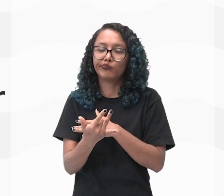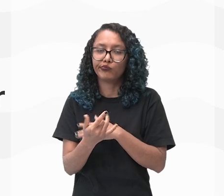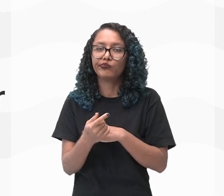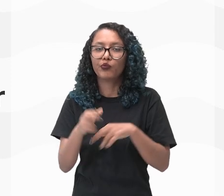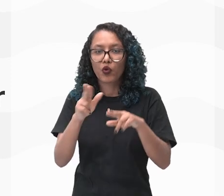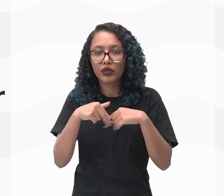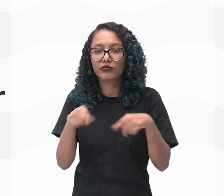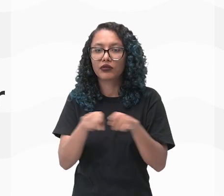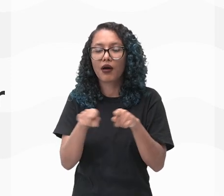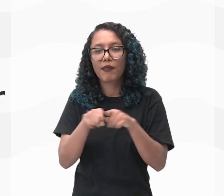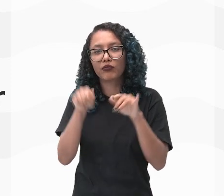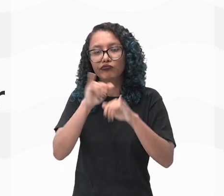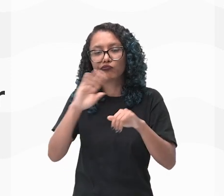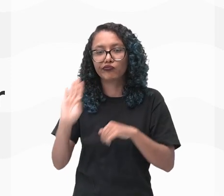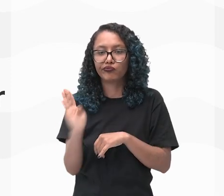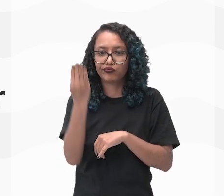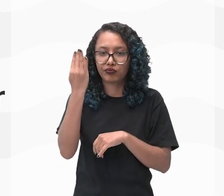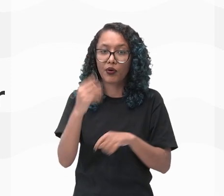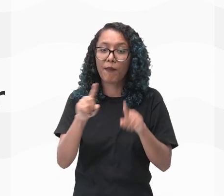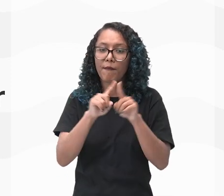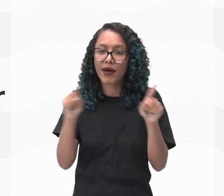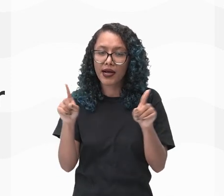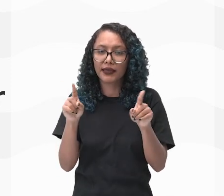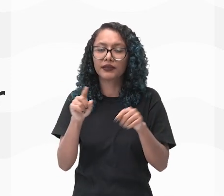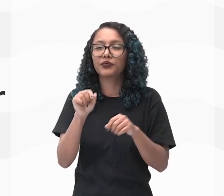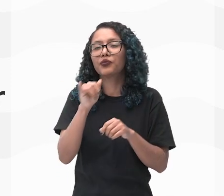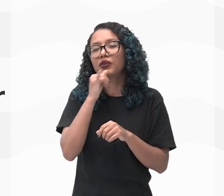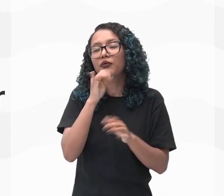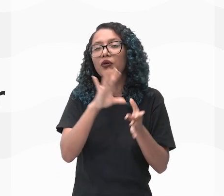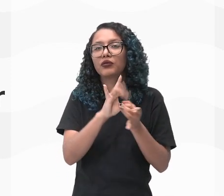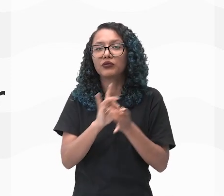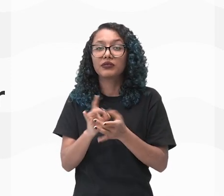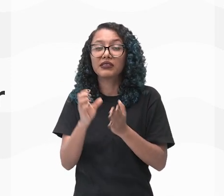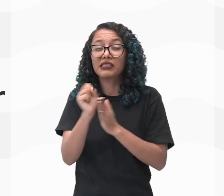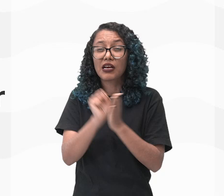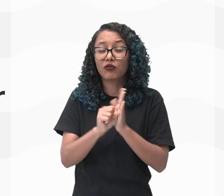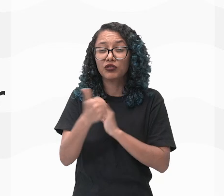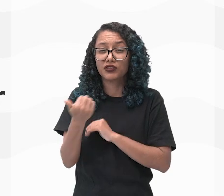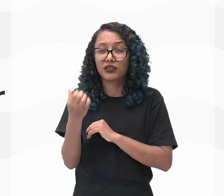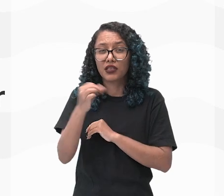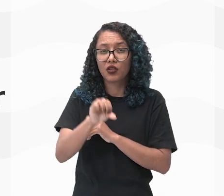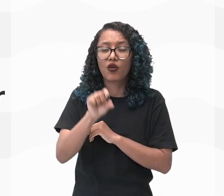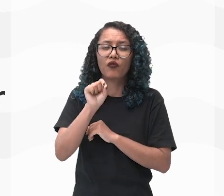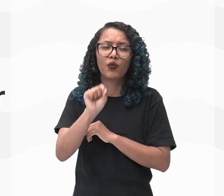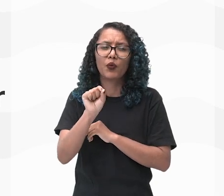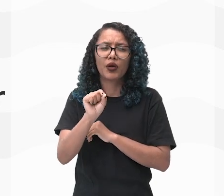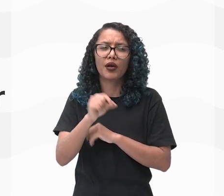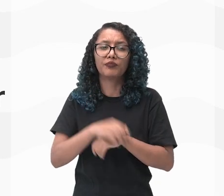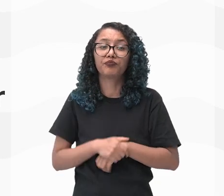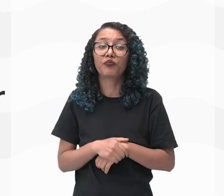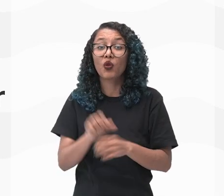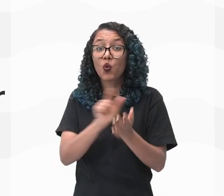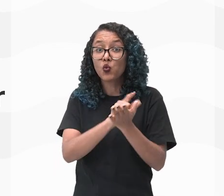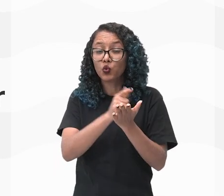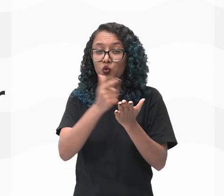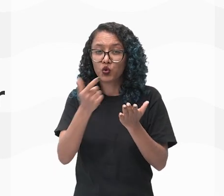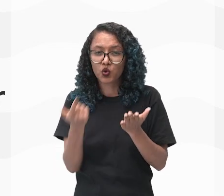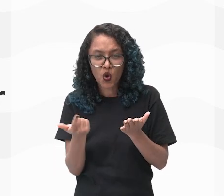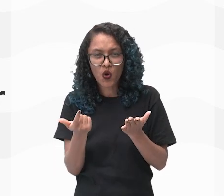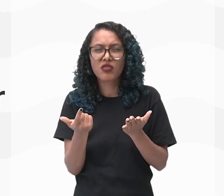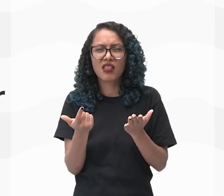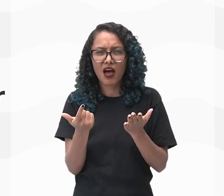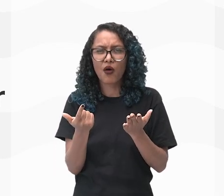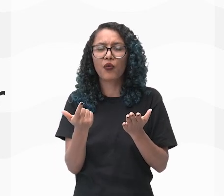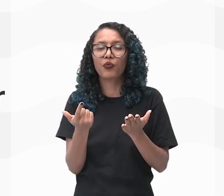falsos sobre a descoberta de vida na Lua. E essa história vai ficar conhecida como o grande engodo